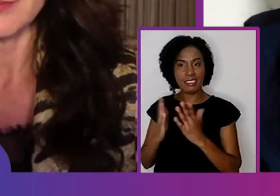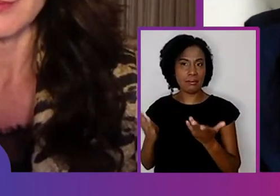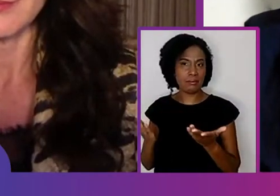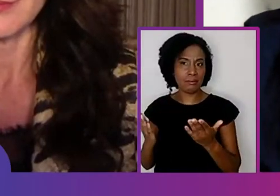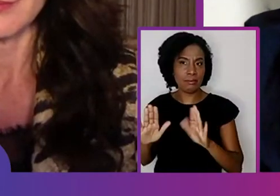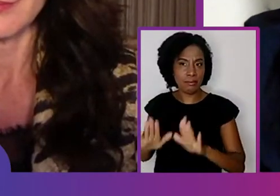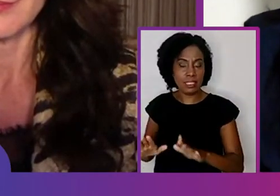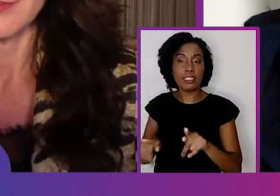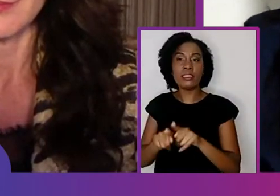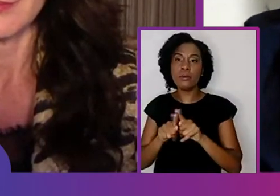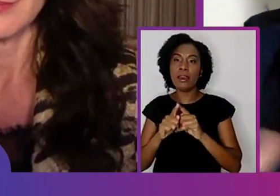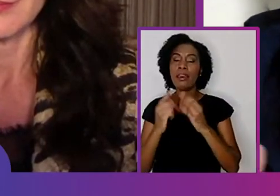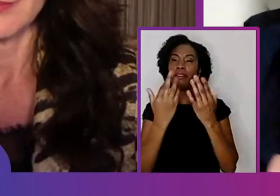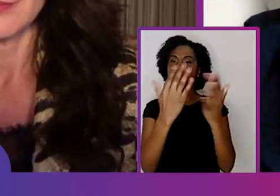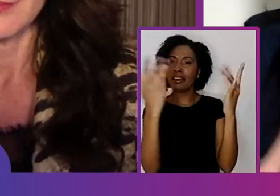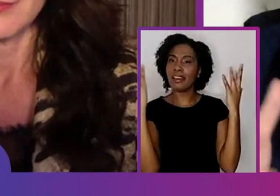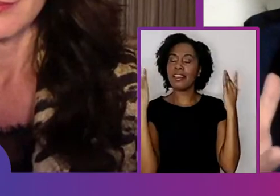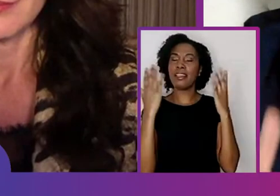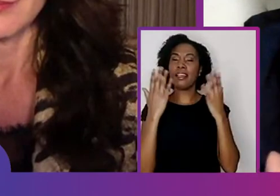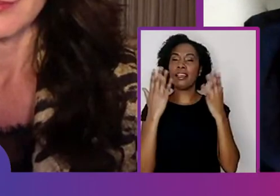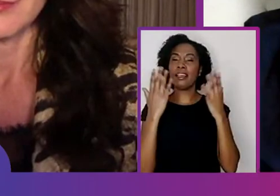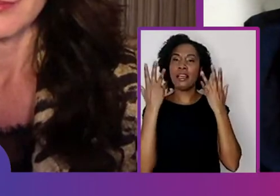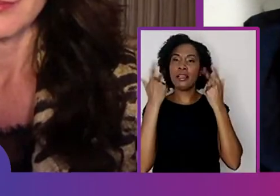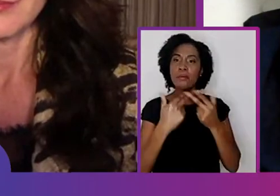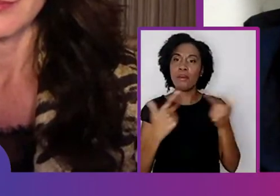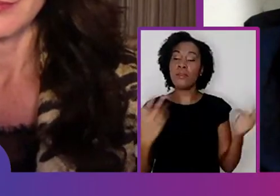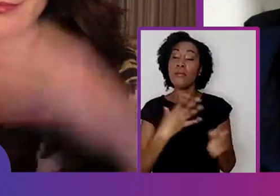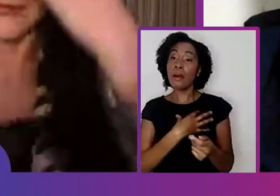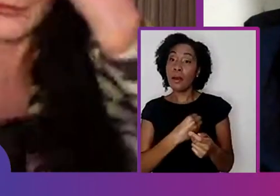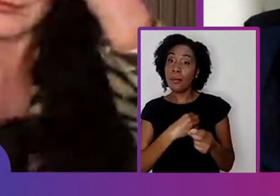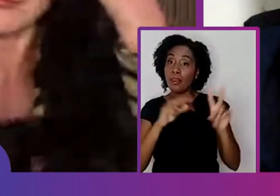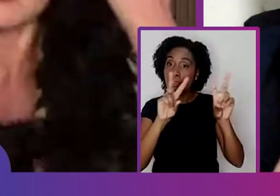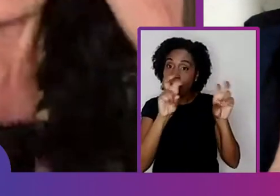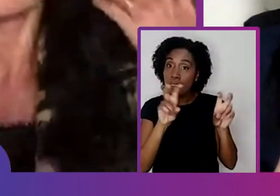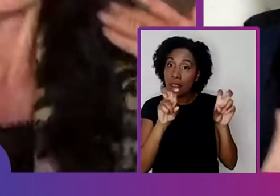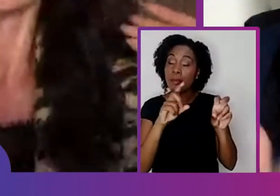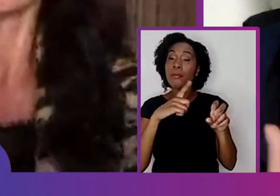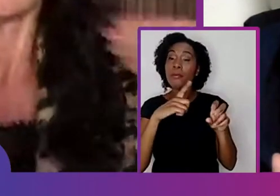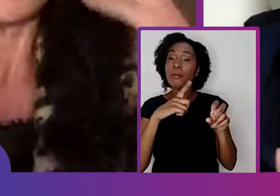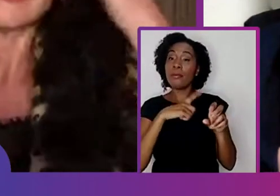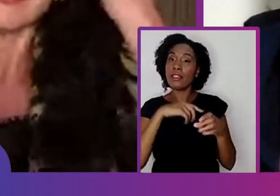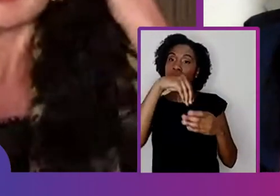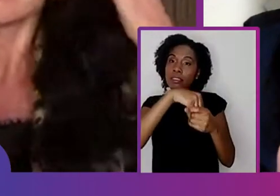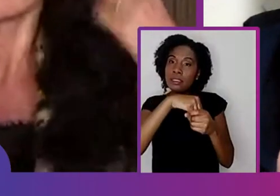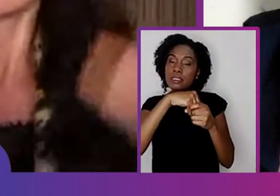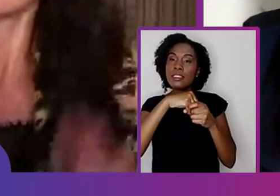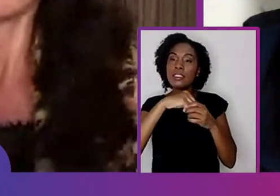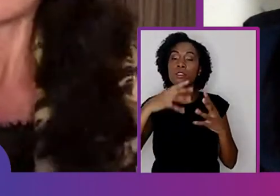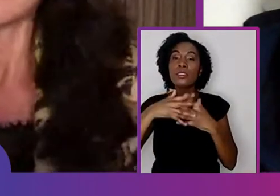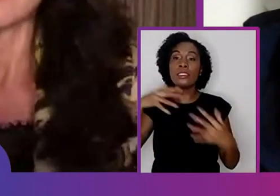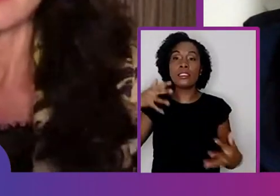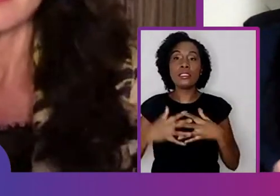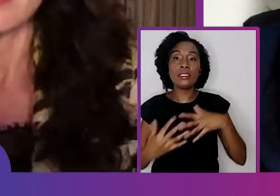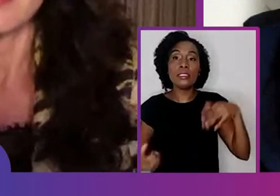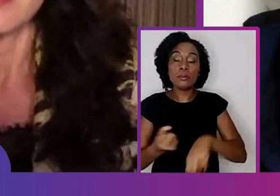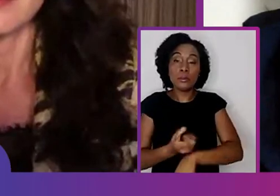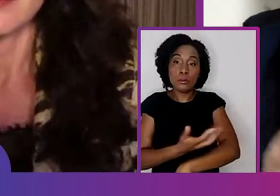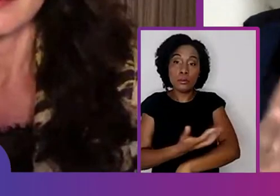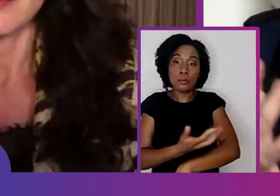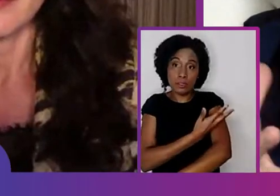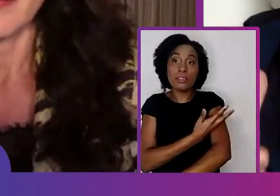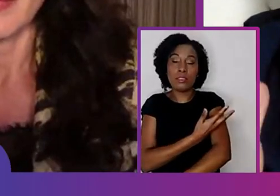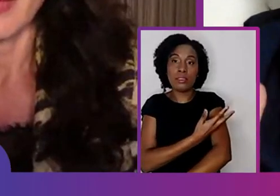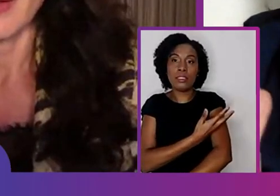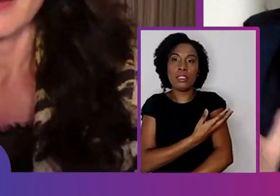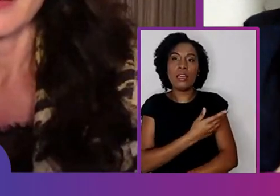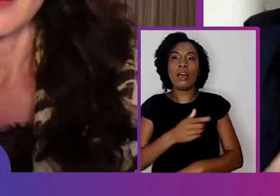os mamíferos, boa parte do mundo animal possui um sistema emocional. Dá para a gente compreender a partir desse paradigma que não